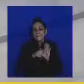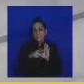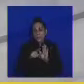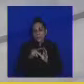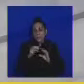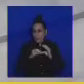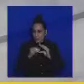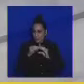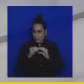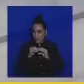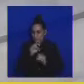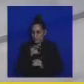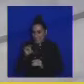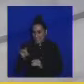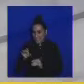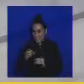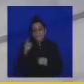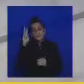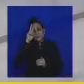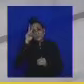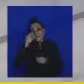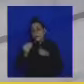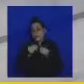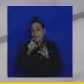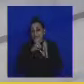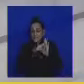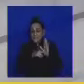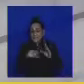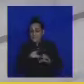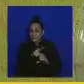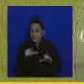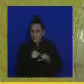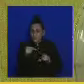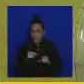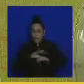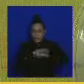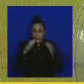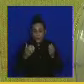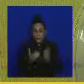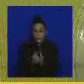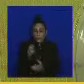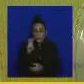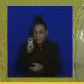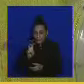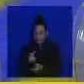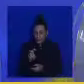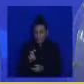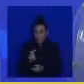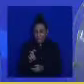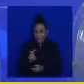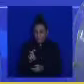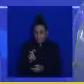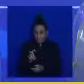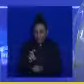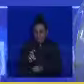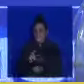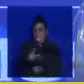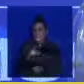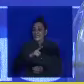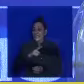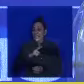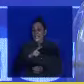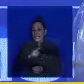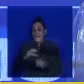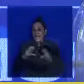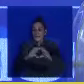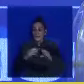Vamos lembrar rapidamente as regras do sorteio. Hoje nós estamos ali no globo número 5, o quinto globo, e temos